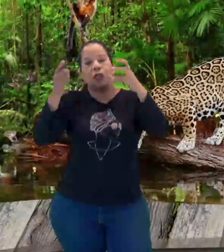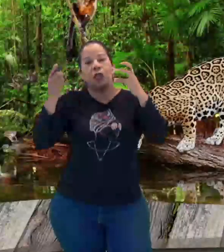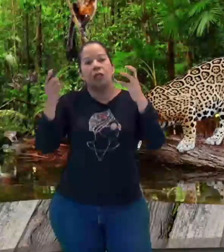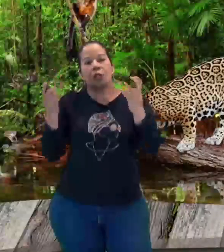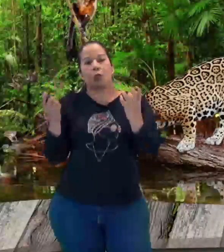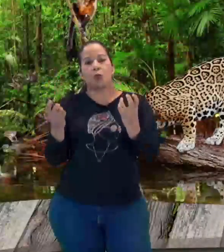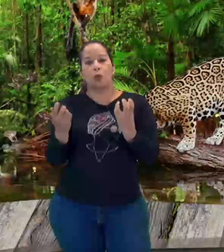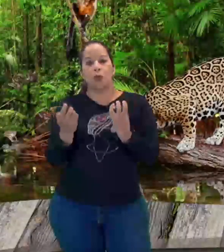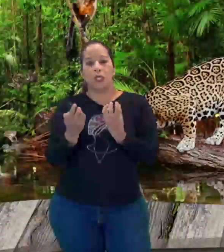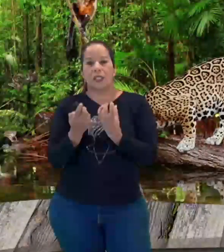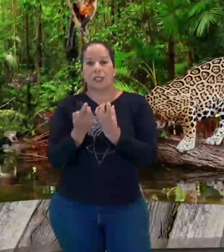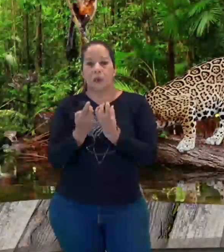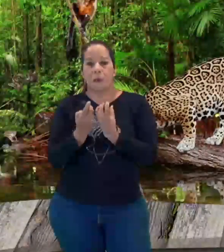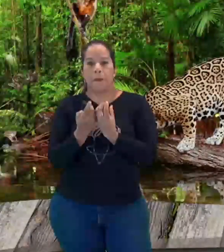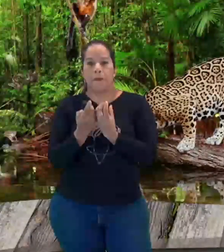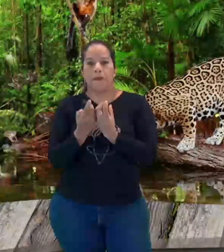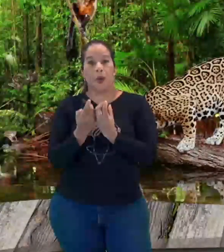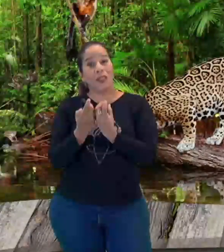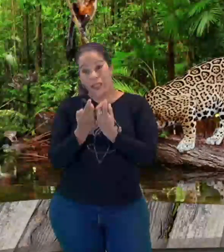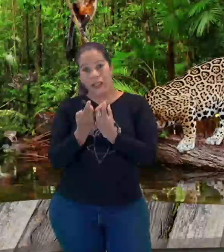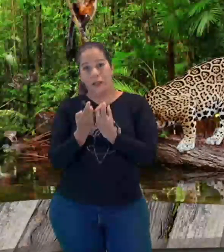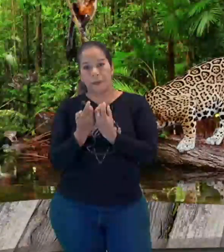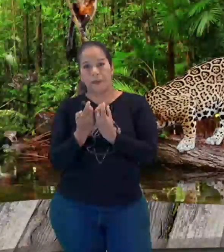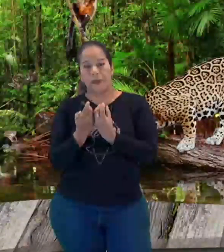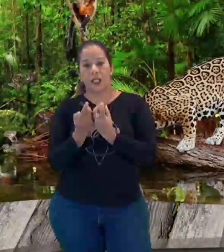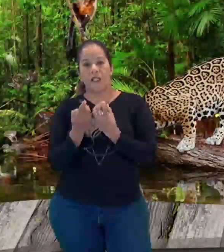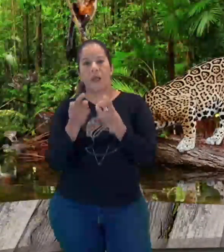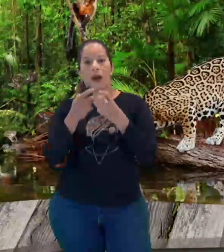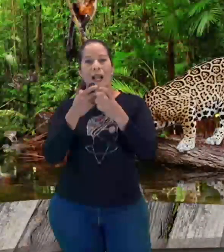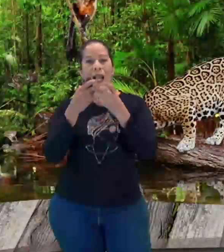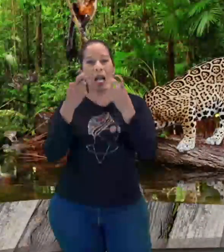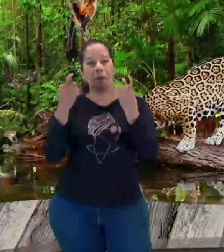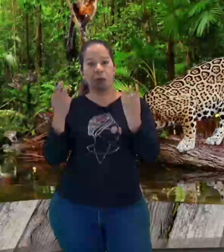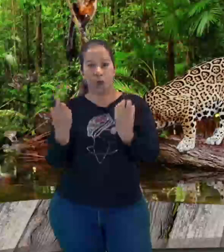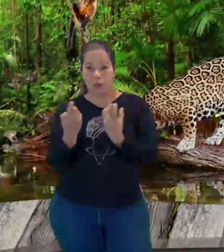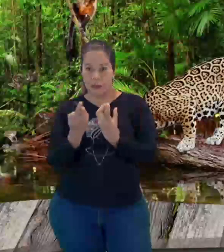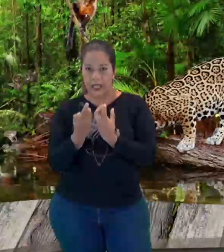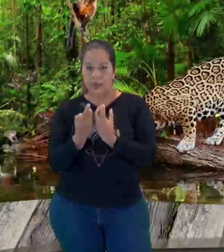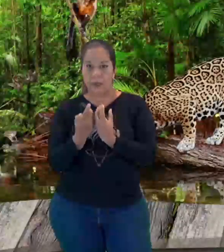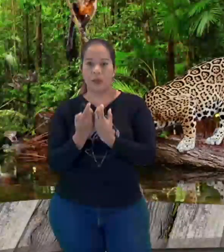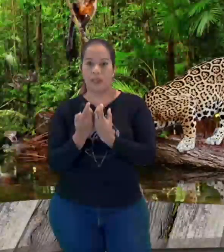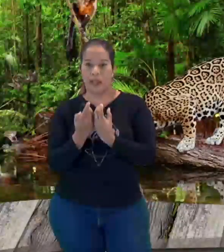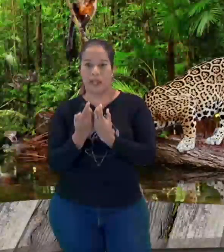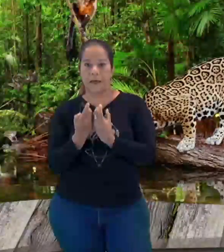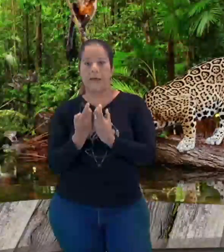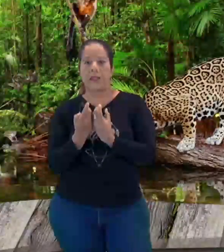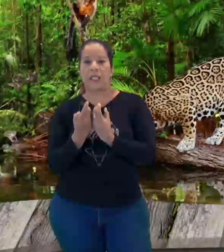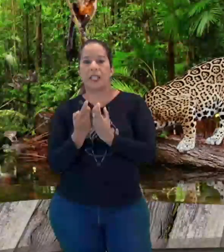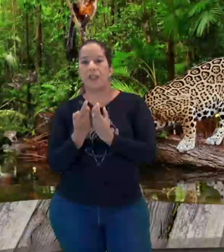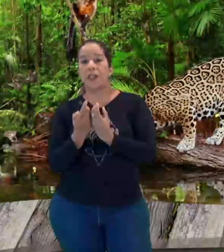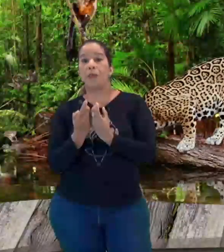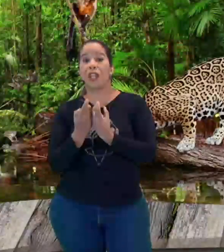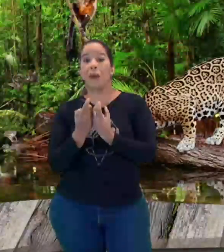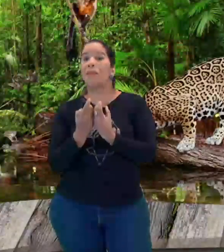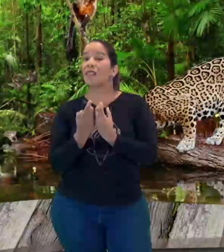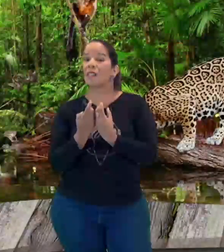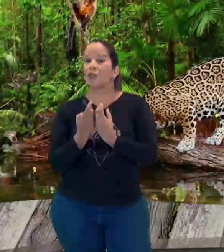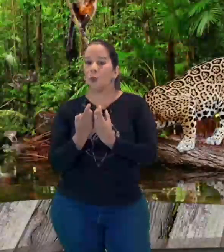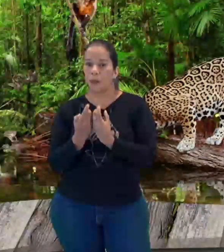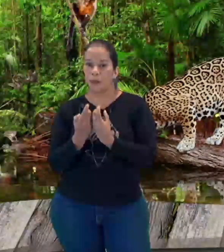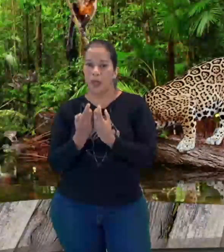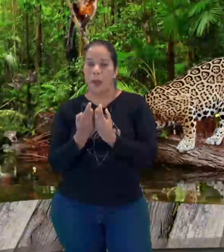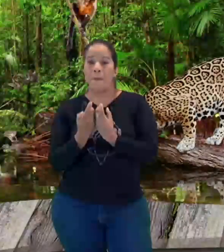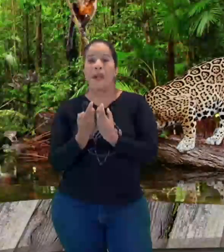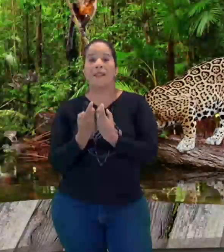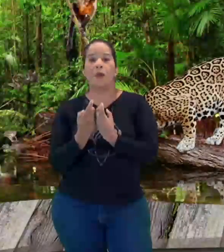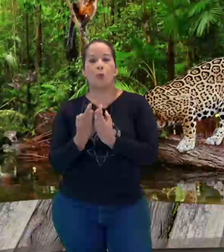uma estrutura proteica. Ele tem uma cápsula, né, proteica, que a gente chama de